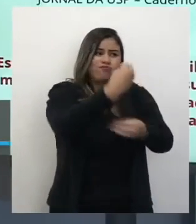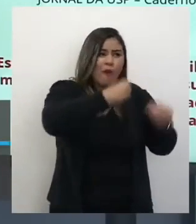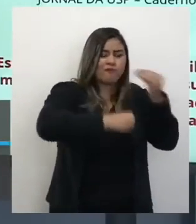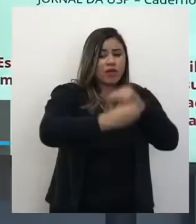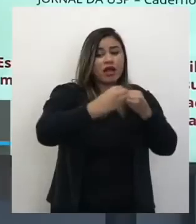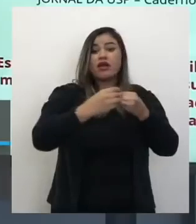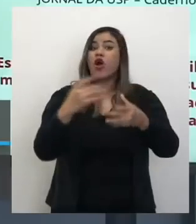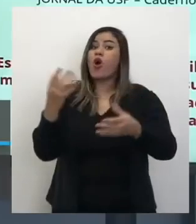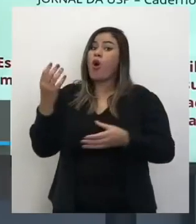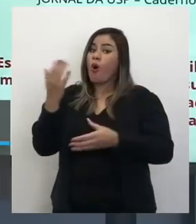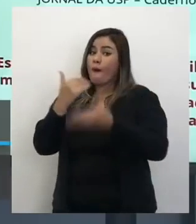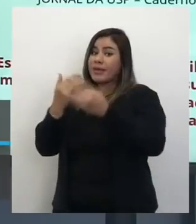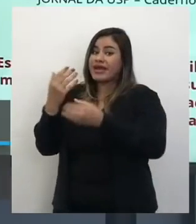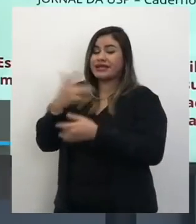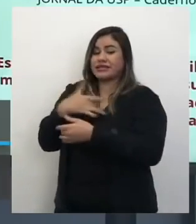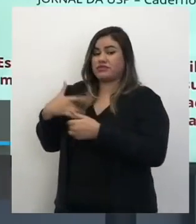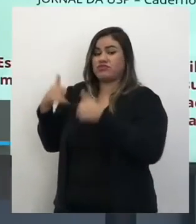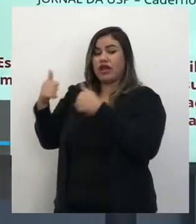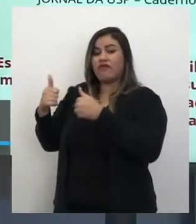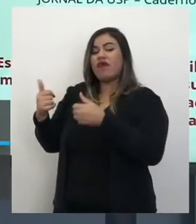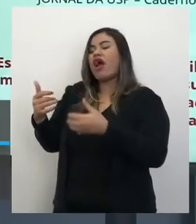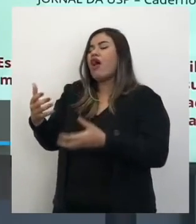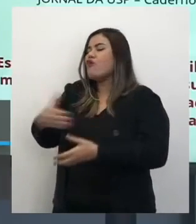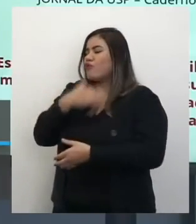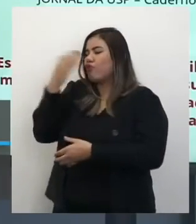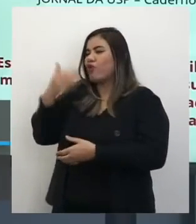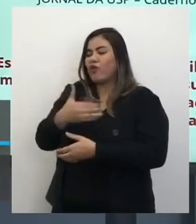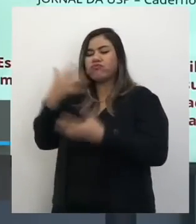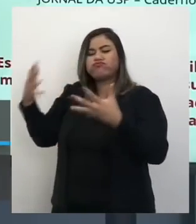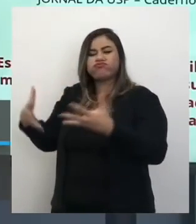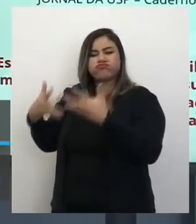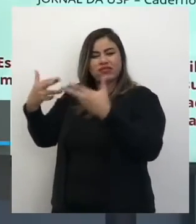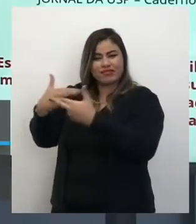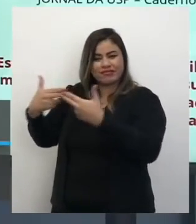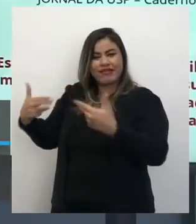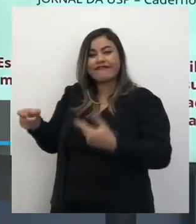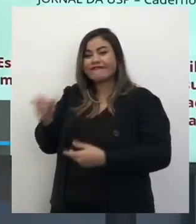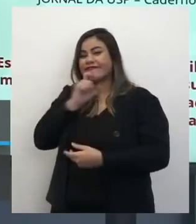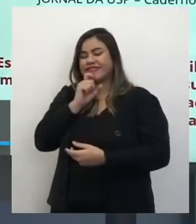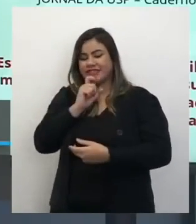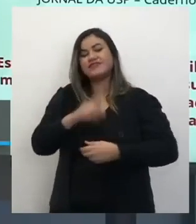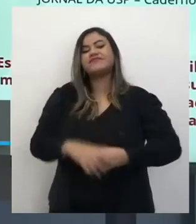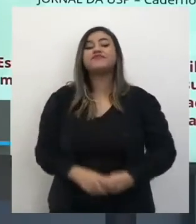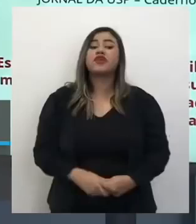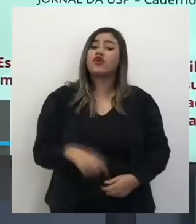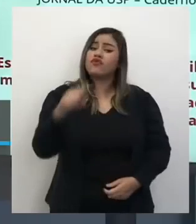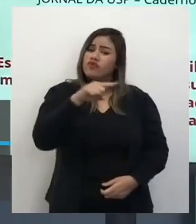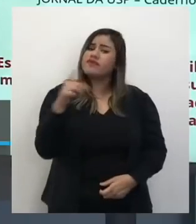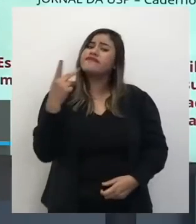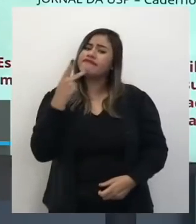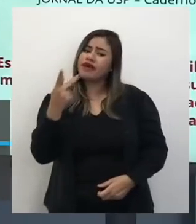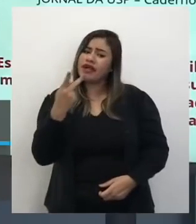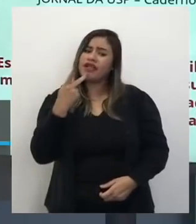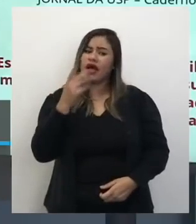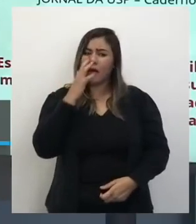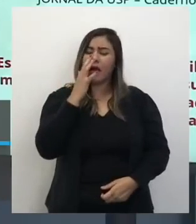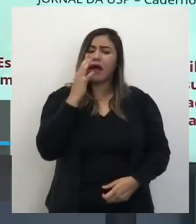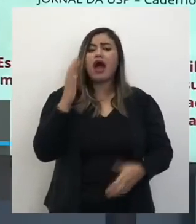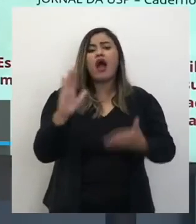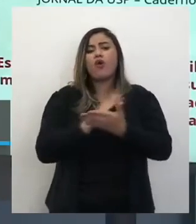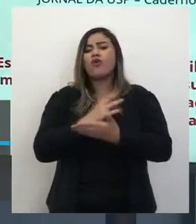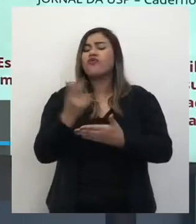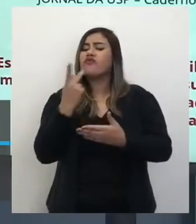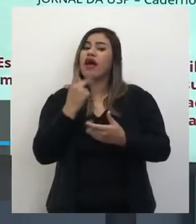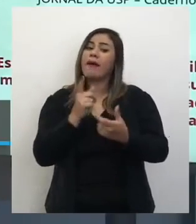frutas, legumes e vegetais. Então, vamos lá. O que vocês falaram está correto. Alguns acharam que são sinônimos